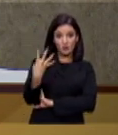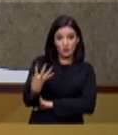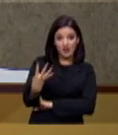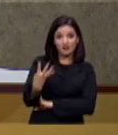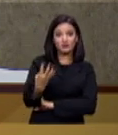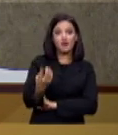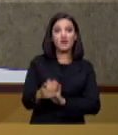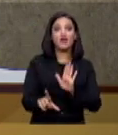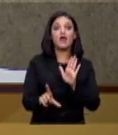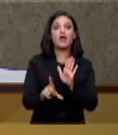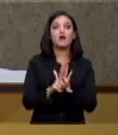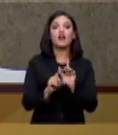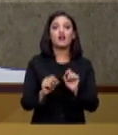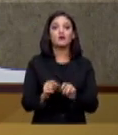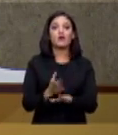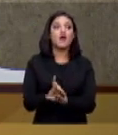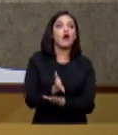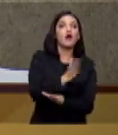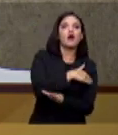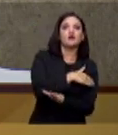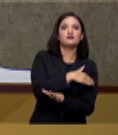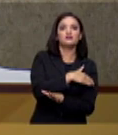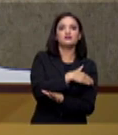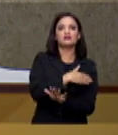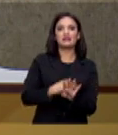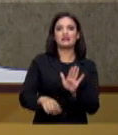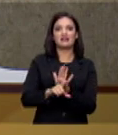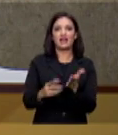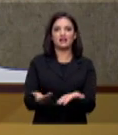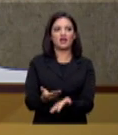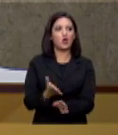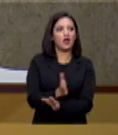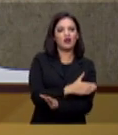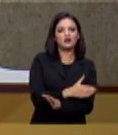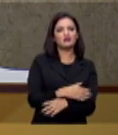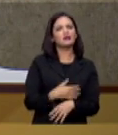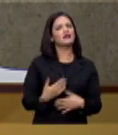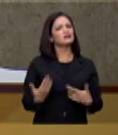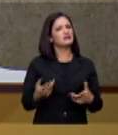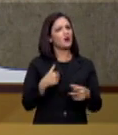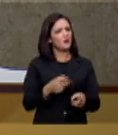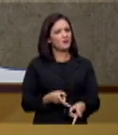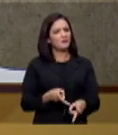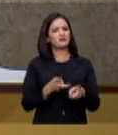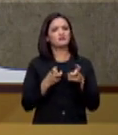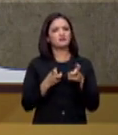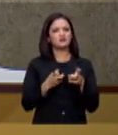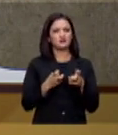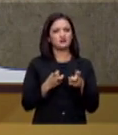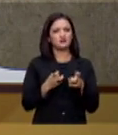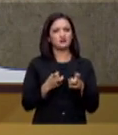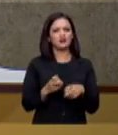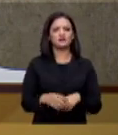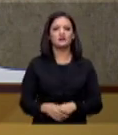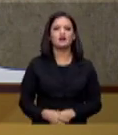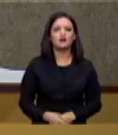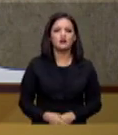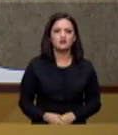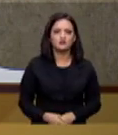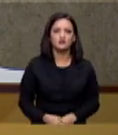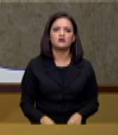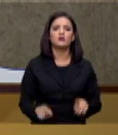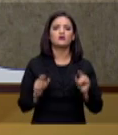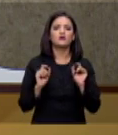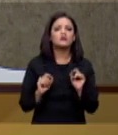é a lei antecedente a essas outras leis. Então, eu anoto aqui, apenas para concluir o meu